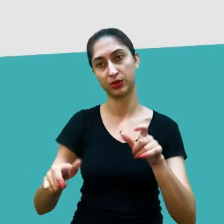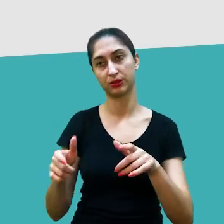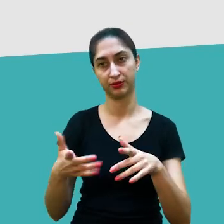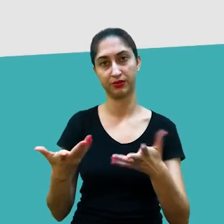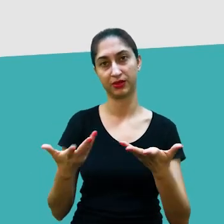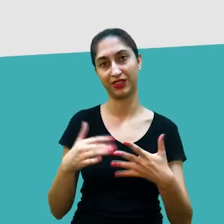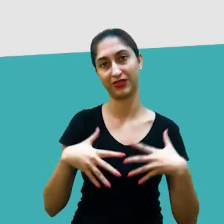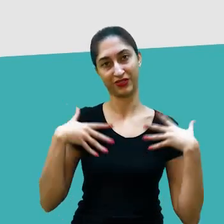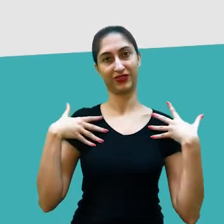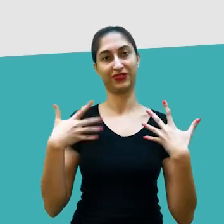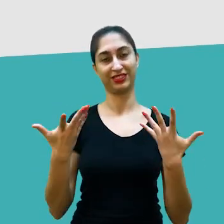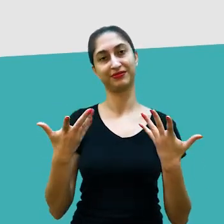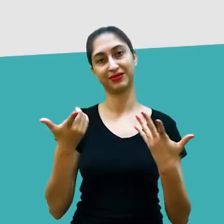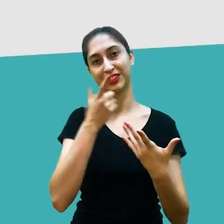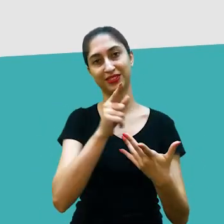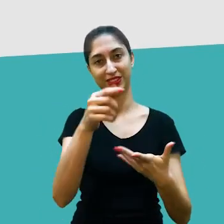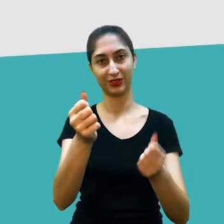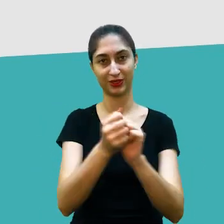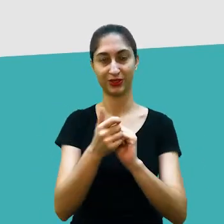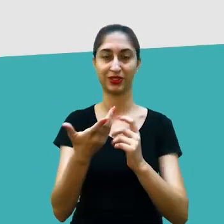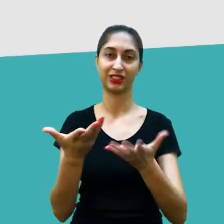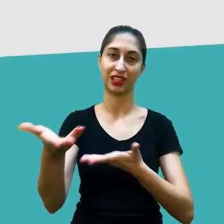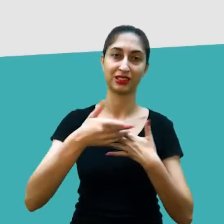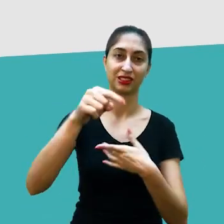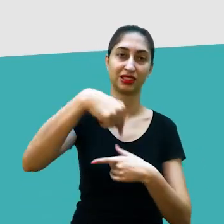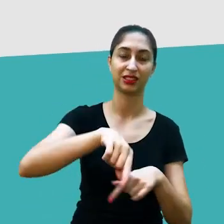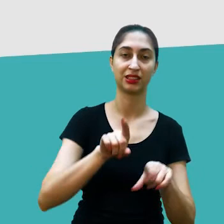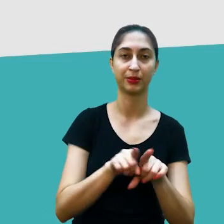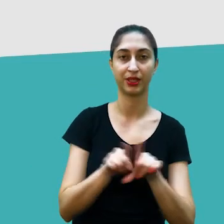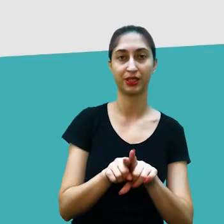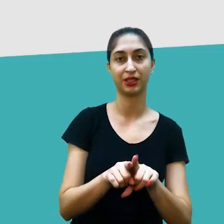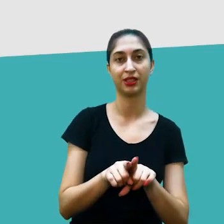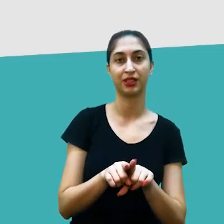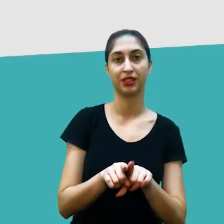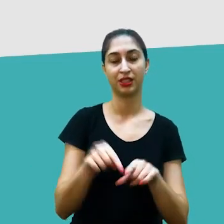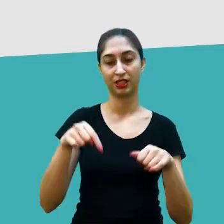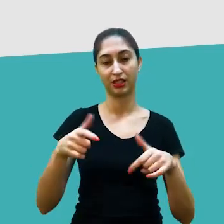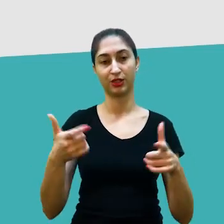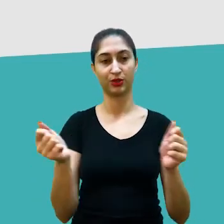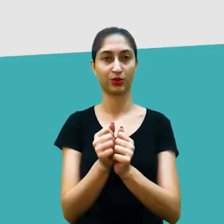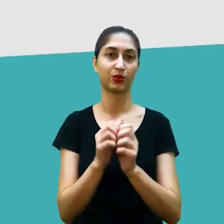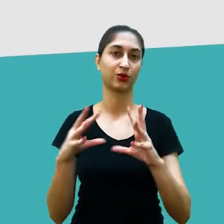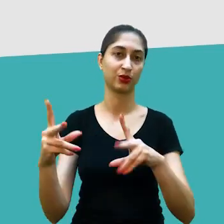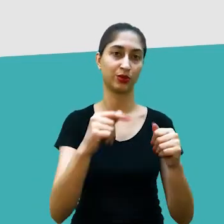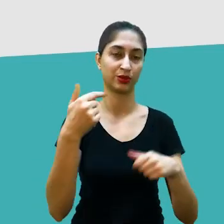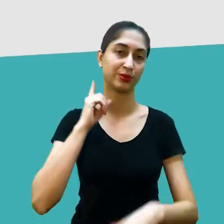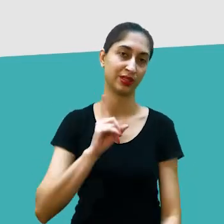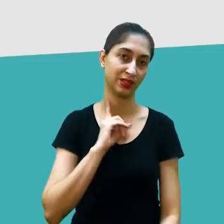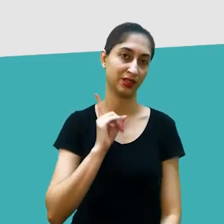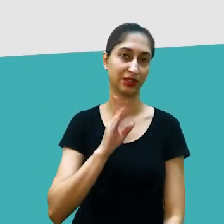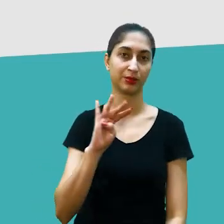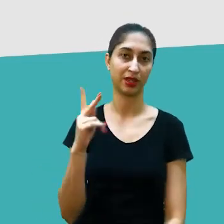É uma honra poder ter você aqui, poder trazer você também para esse público aqui de Minas Gerais, de